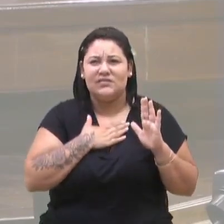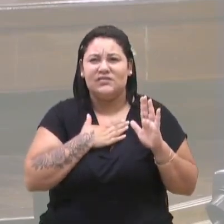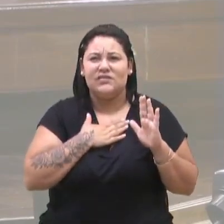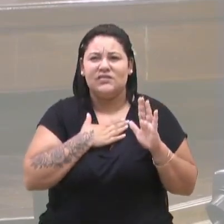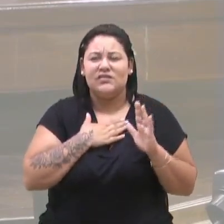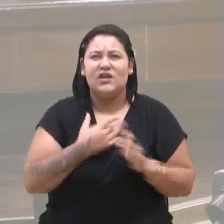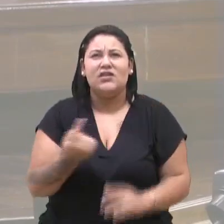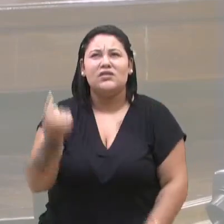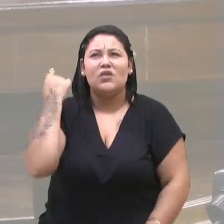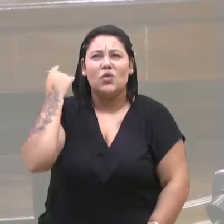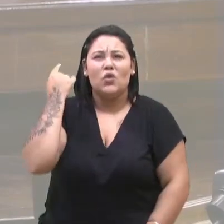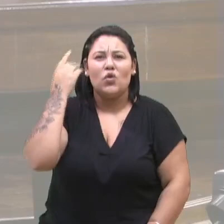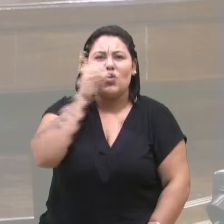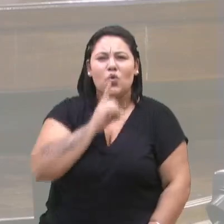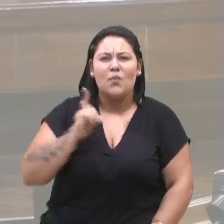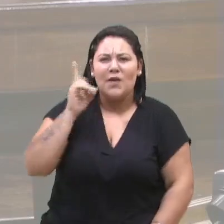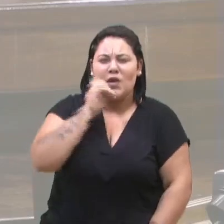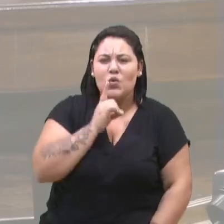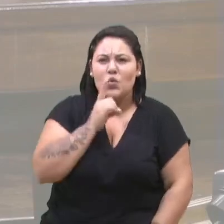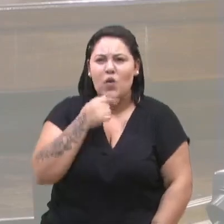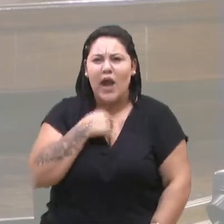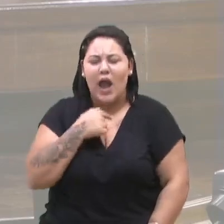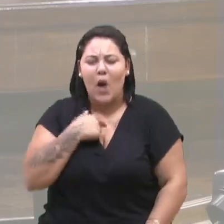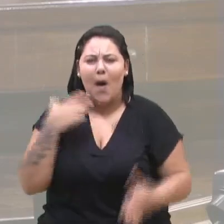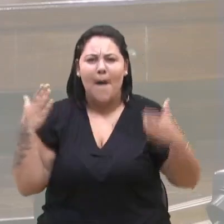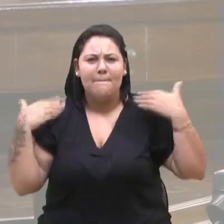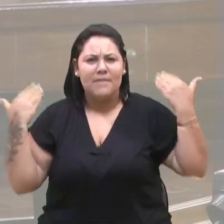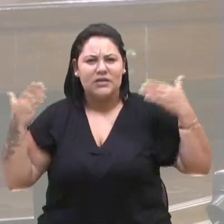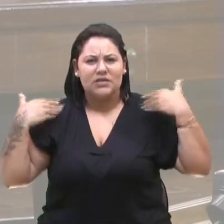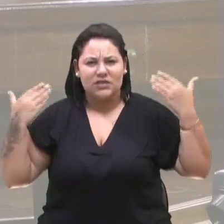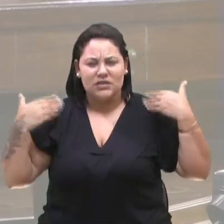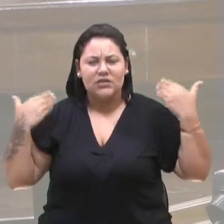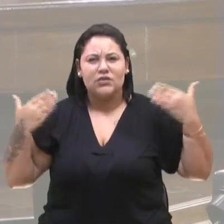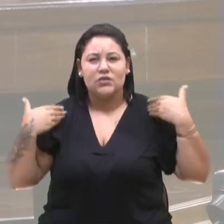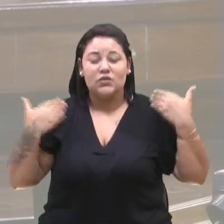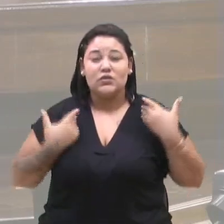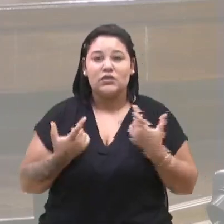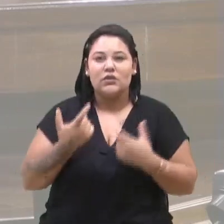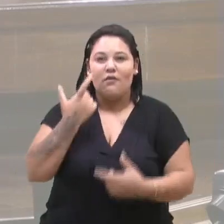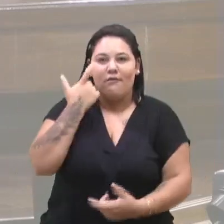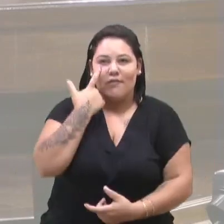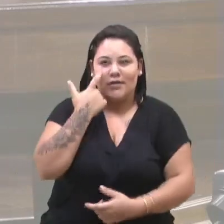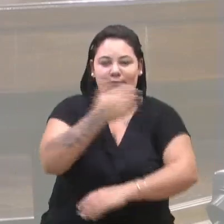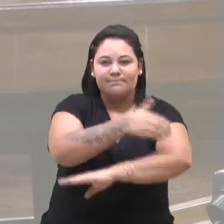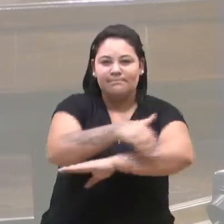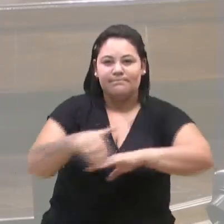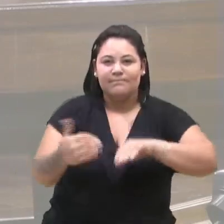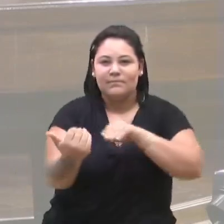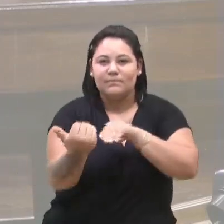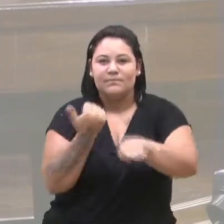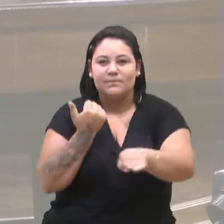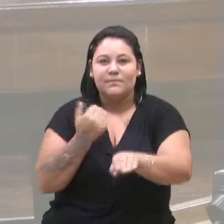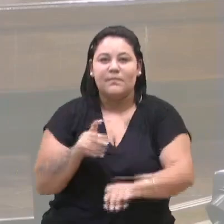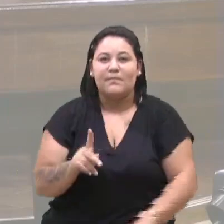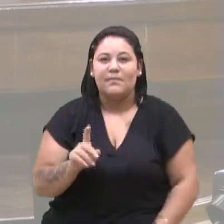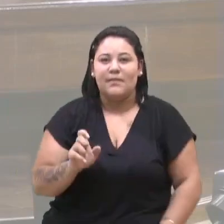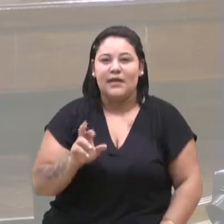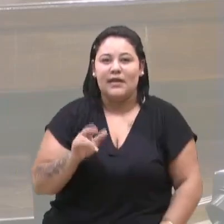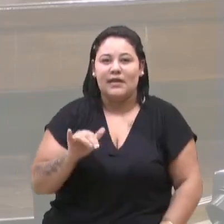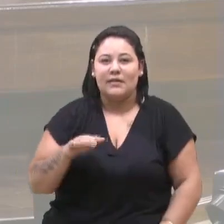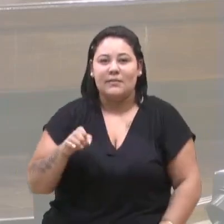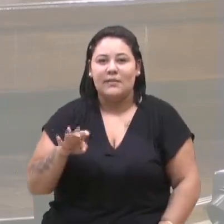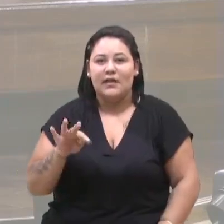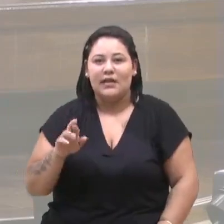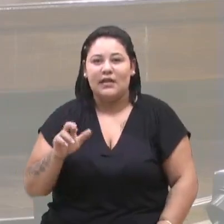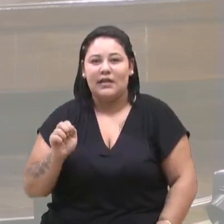domingo passado, eu estava descendo para ir passear domingo passado e vi aí na perimetral uma grande quantidade de pessoas fazendo